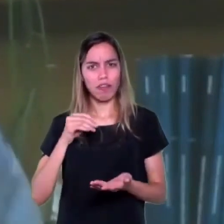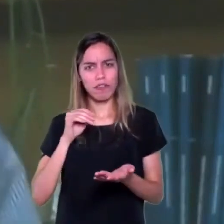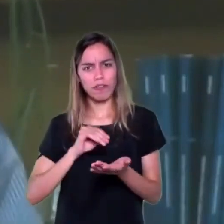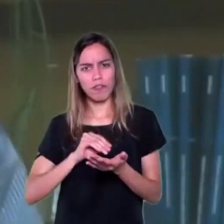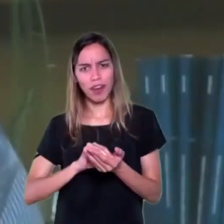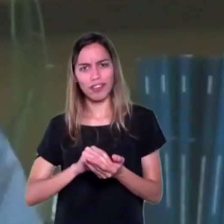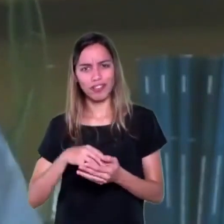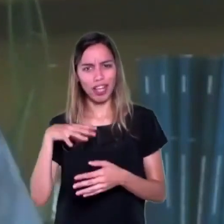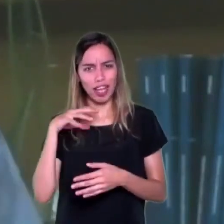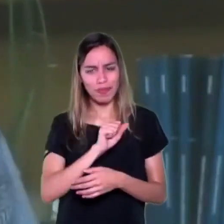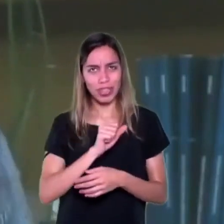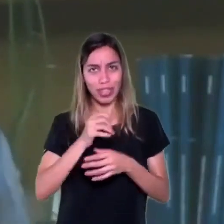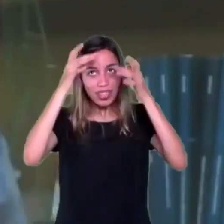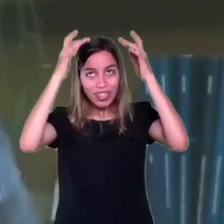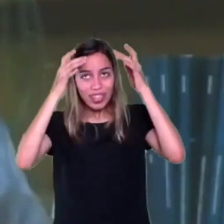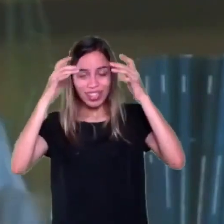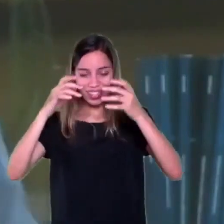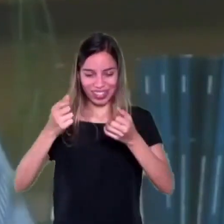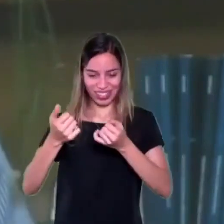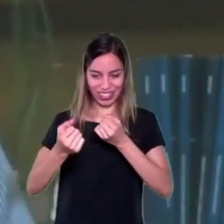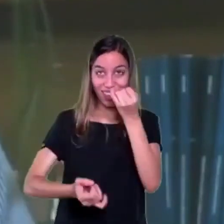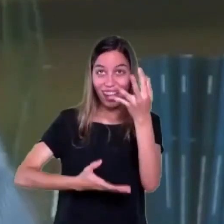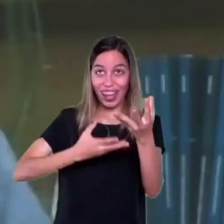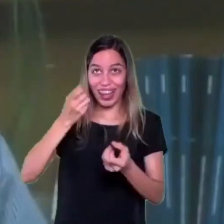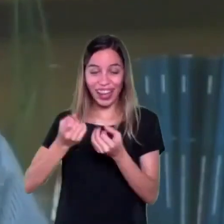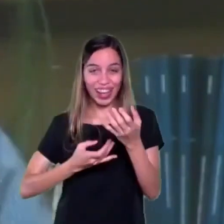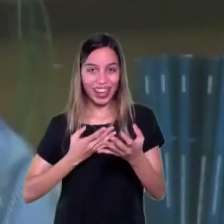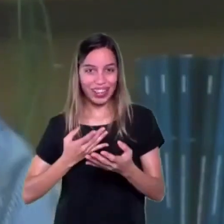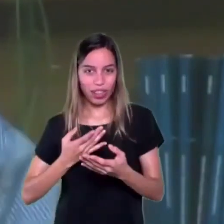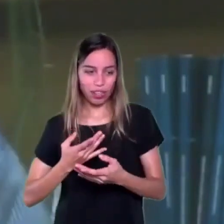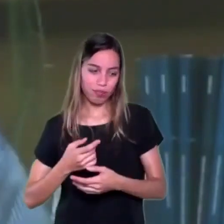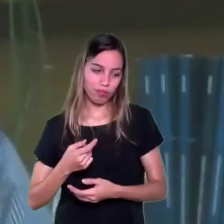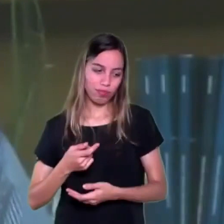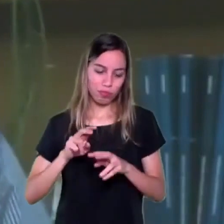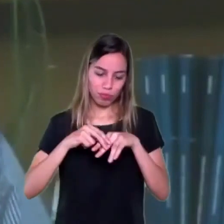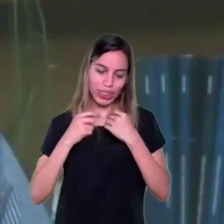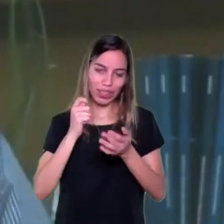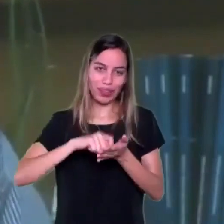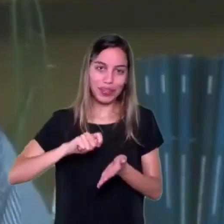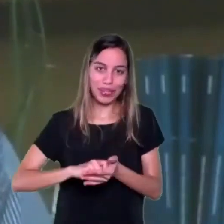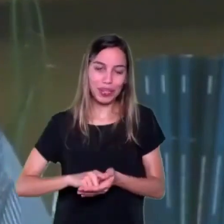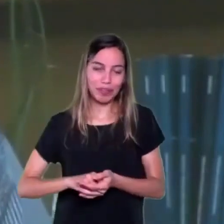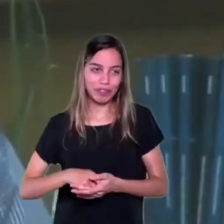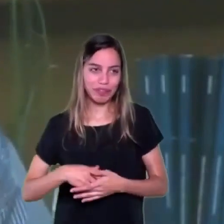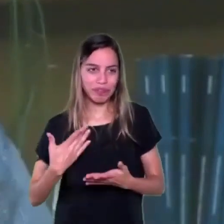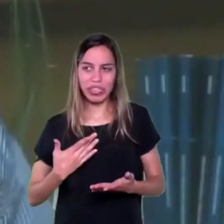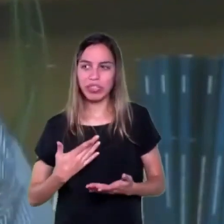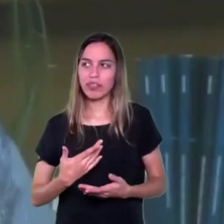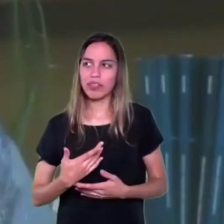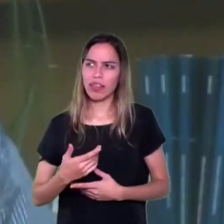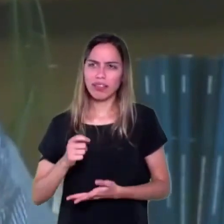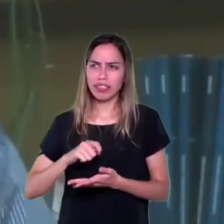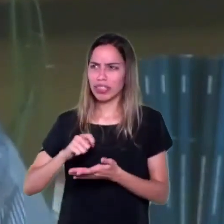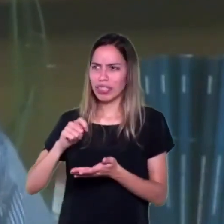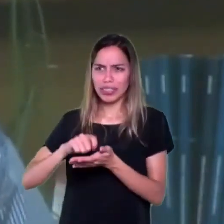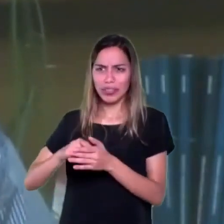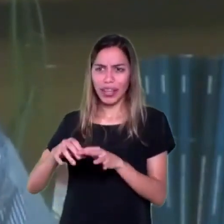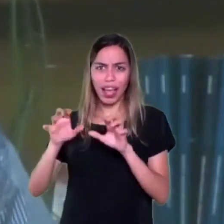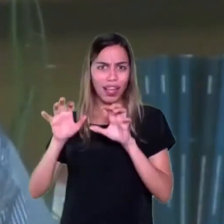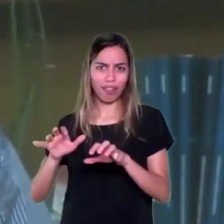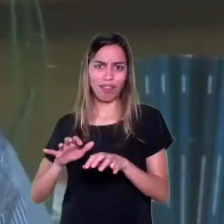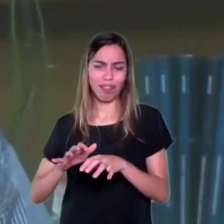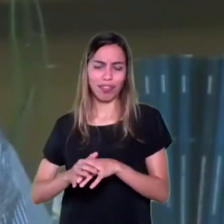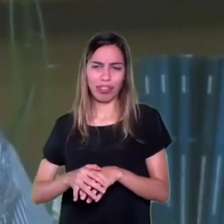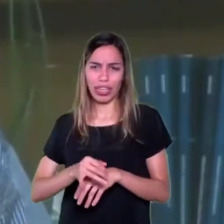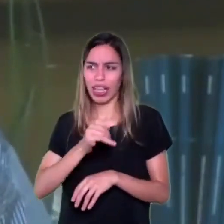Então, assim, o escritor é meio assim, né? O Fernando Sabino, uma vez, perguntava para ele por que você escreve? Ele falou, porque eu não tenho